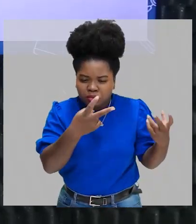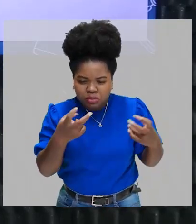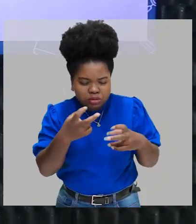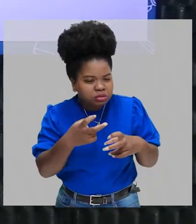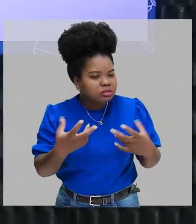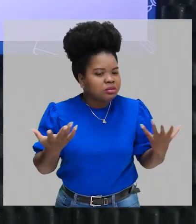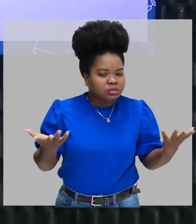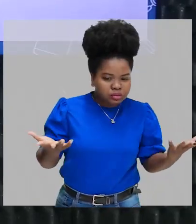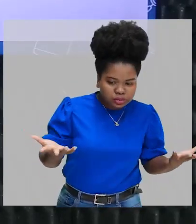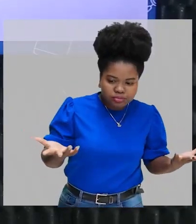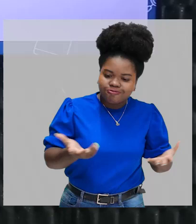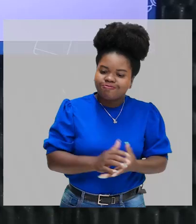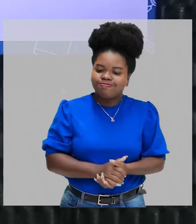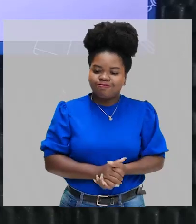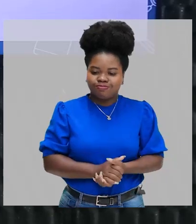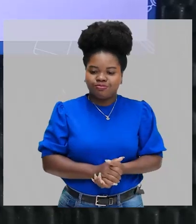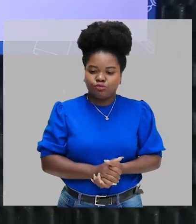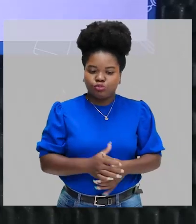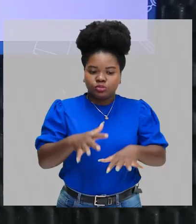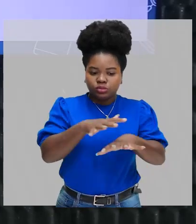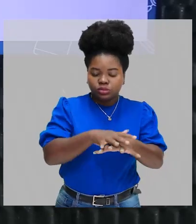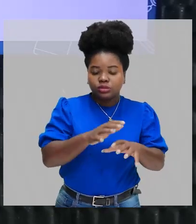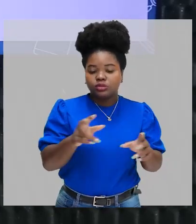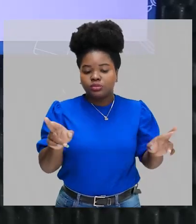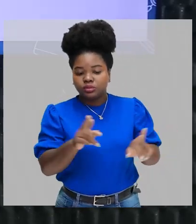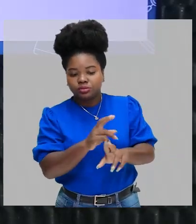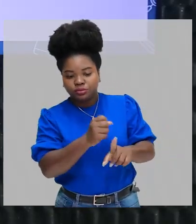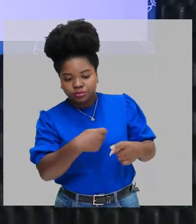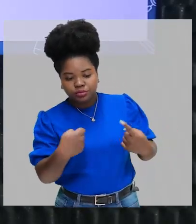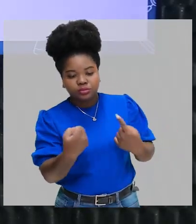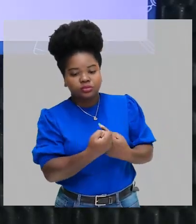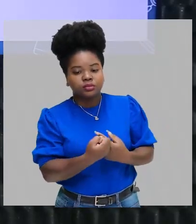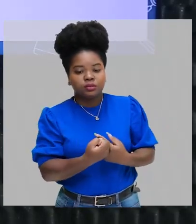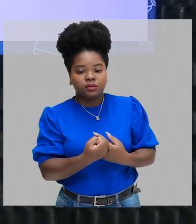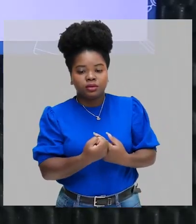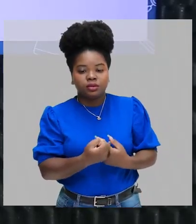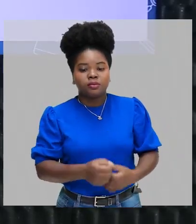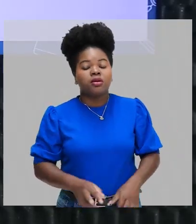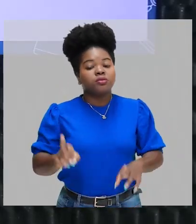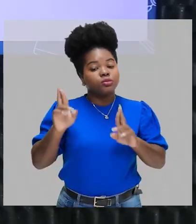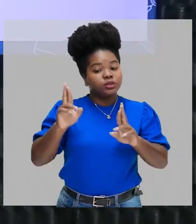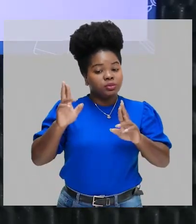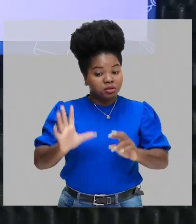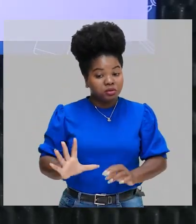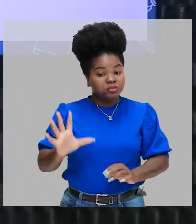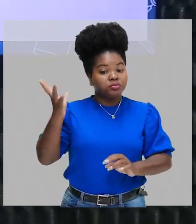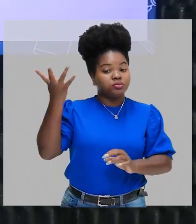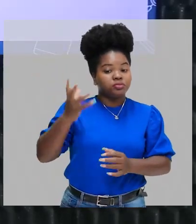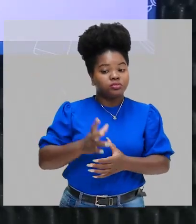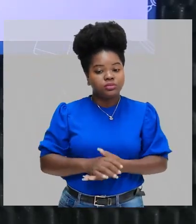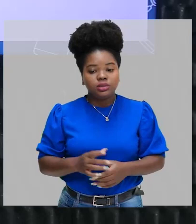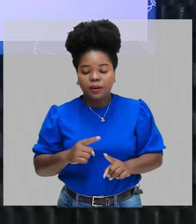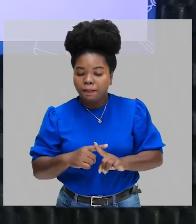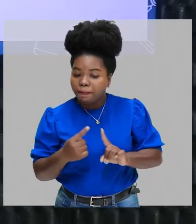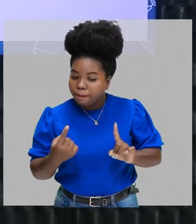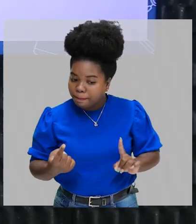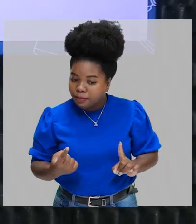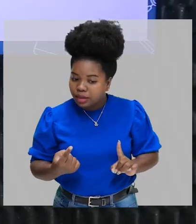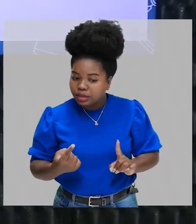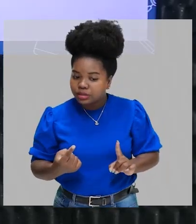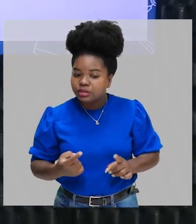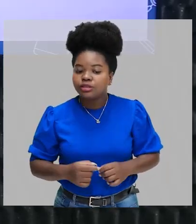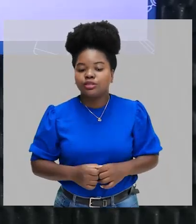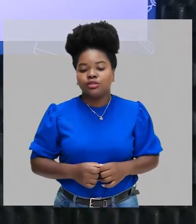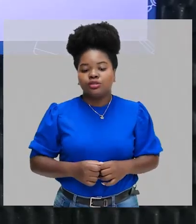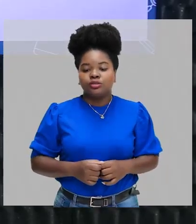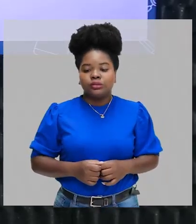sobre as relações sociais. O que não quer dizer que de fato acontecerá, a gente espera que sim. Mas por enquanto a gente está